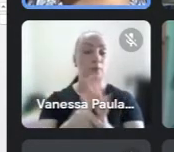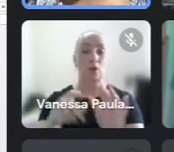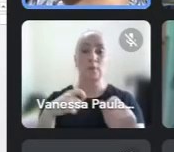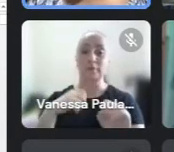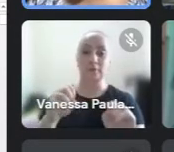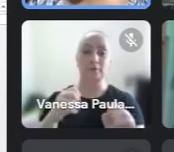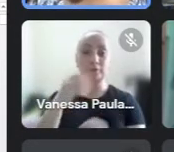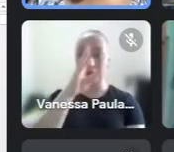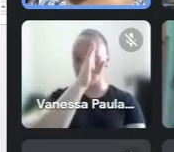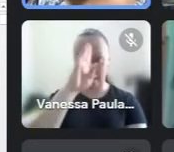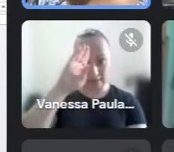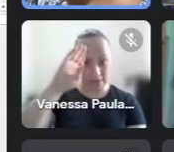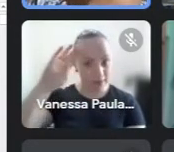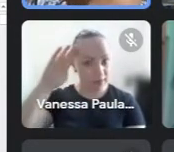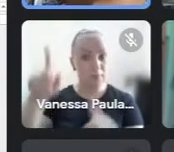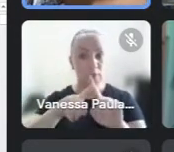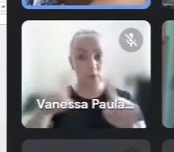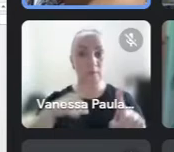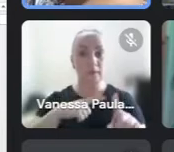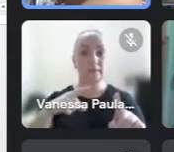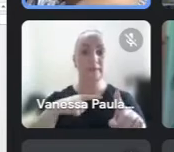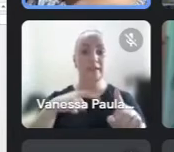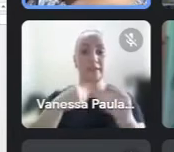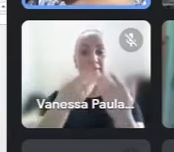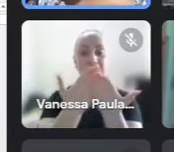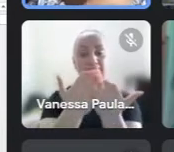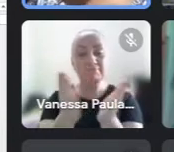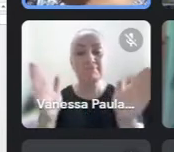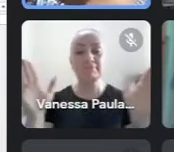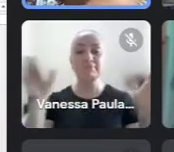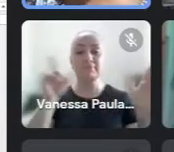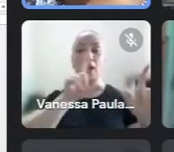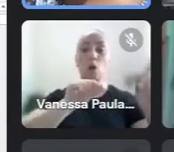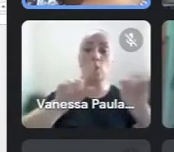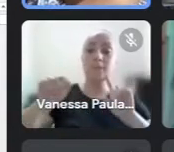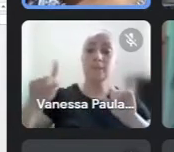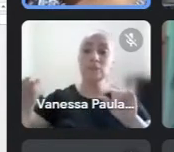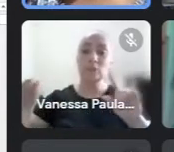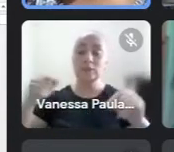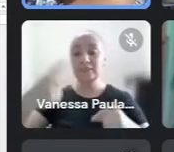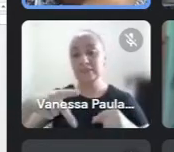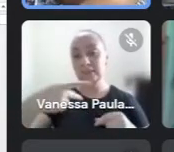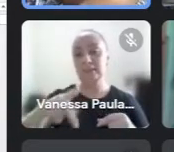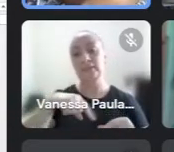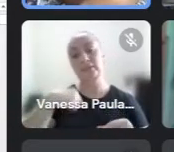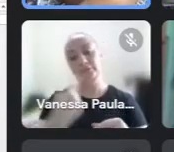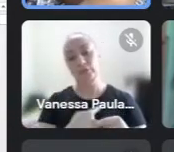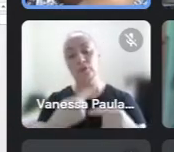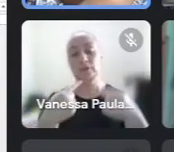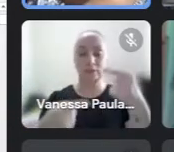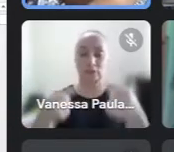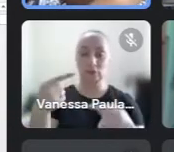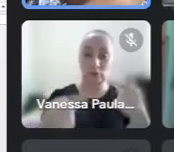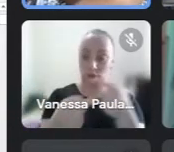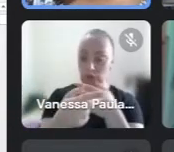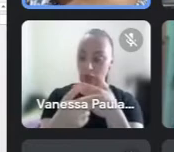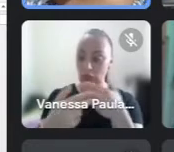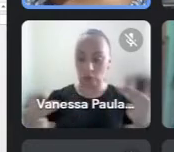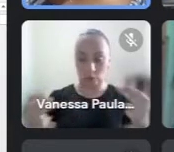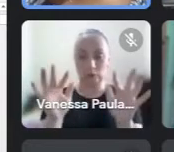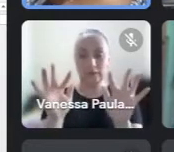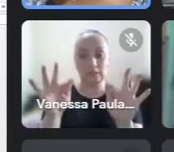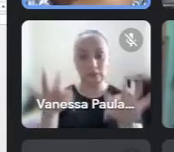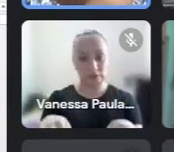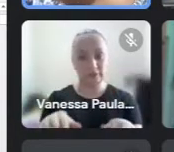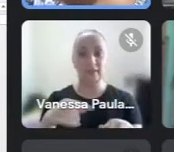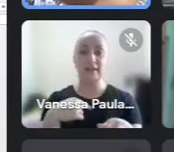tem um leque de opções, então aqui a gente está para discutir coisas, né, no final. Na verdade, a gente não vai